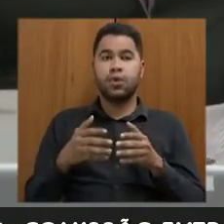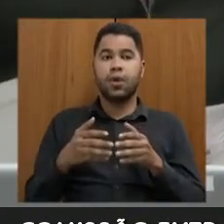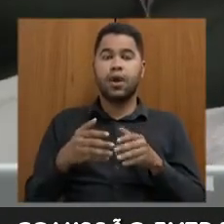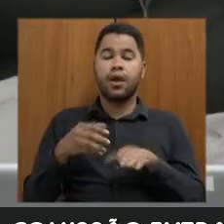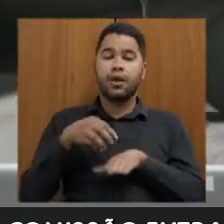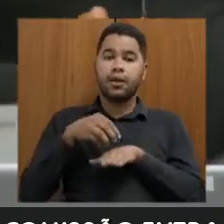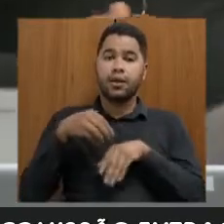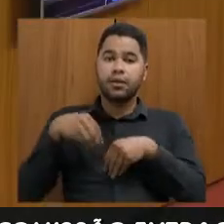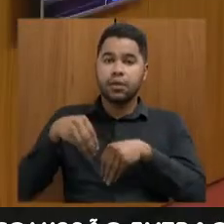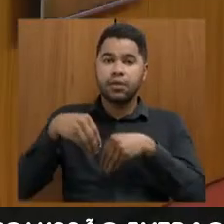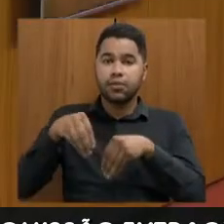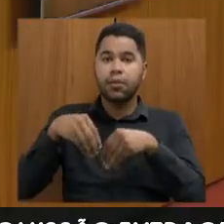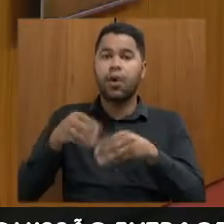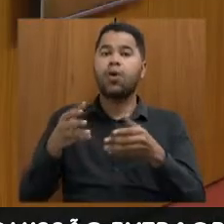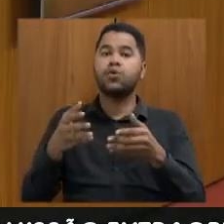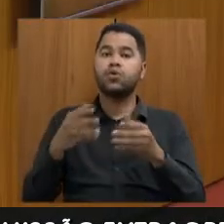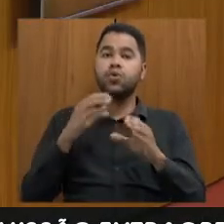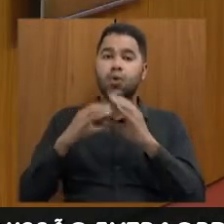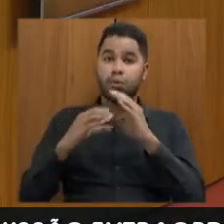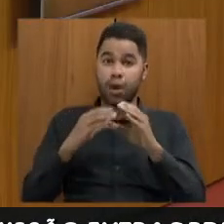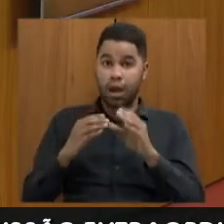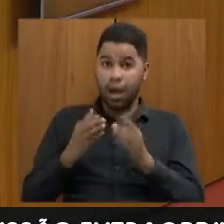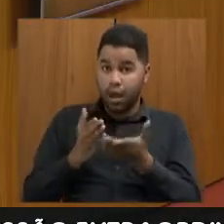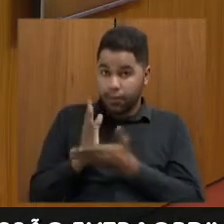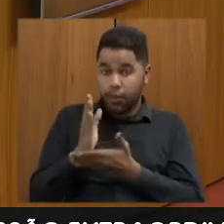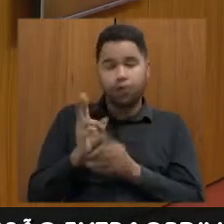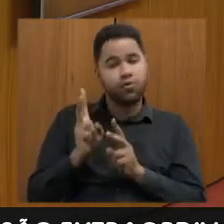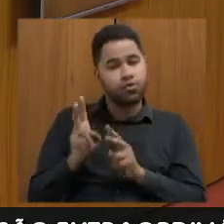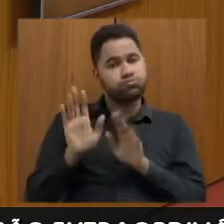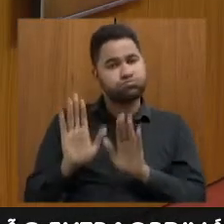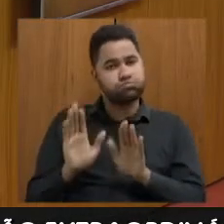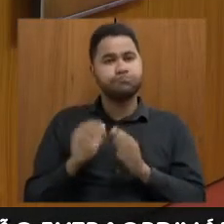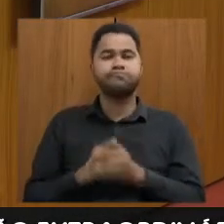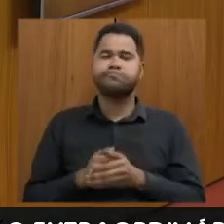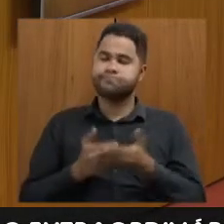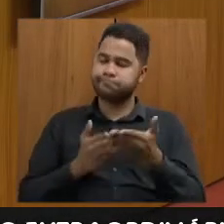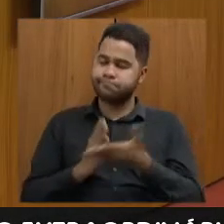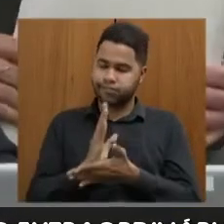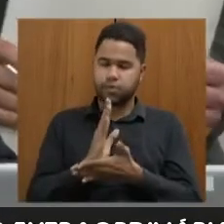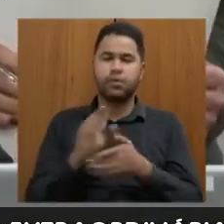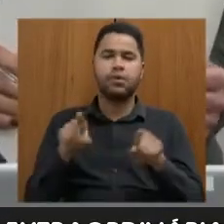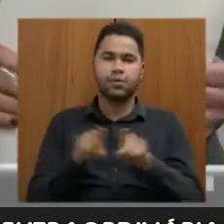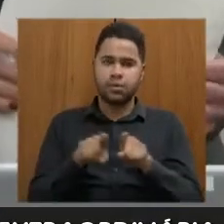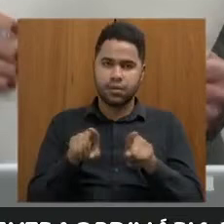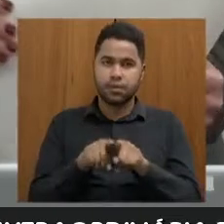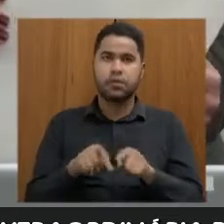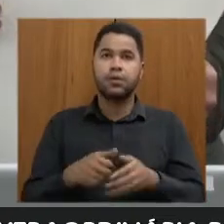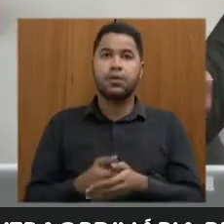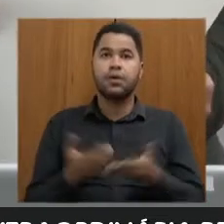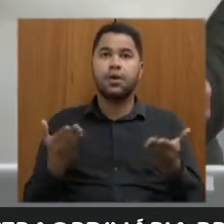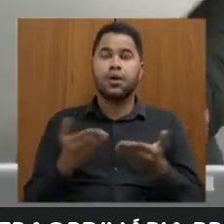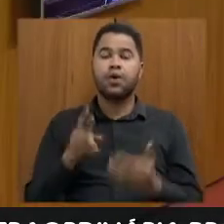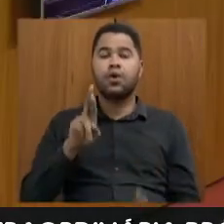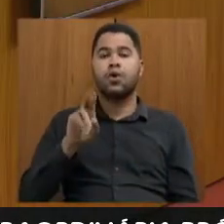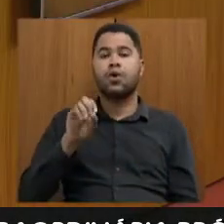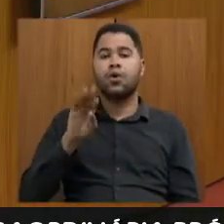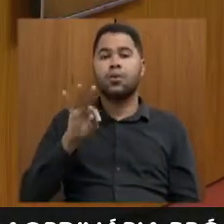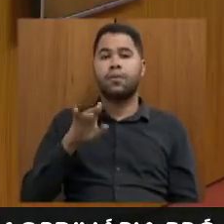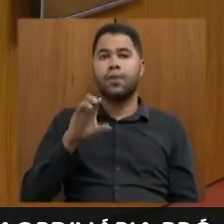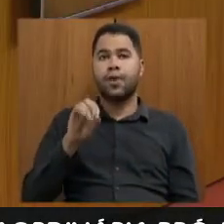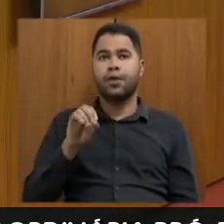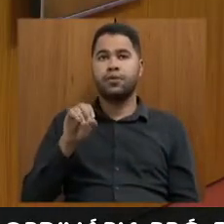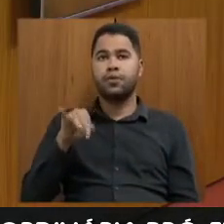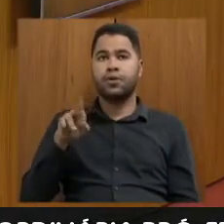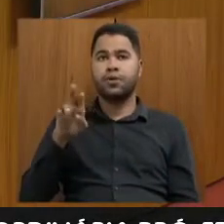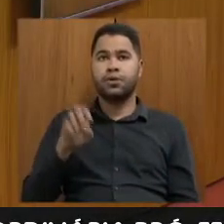comunicação e obras públicas deputados que aprovam requerimentos primárias como se encontram Está aprovado para declaração de voto é a palavra Deputado Roberto Andrade